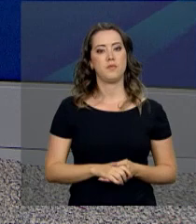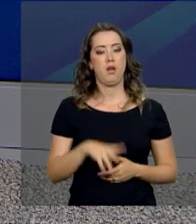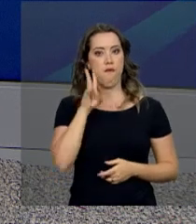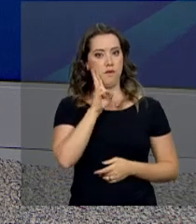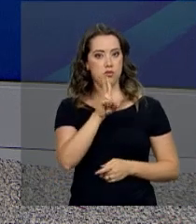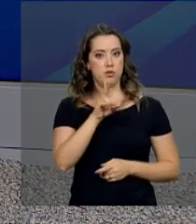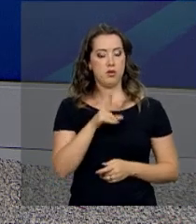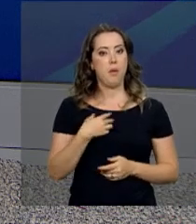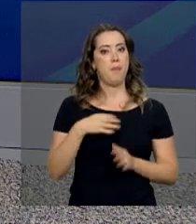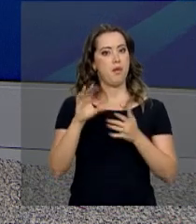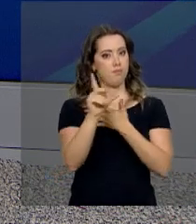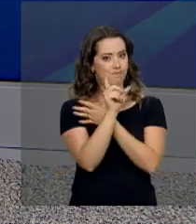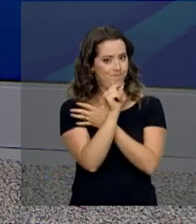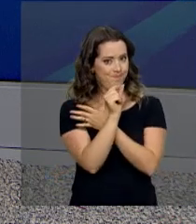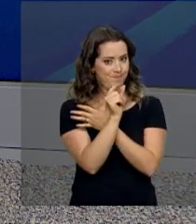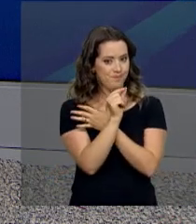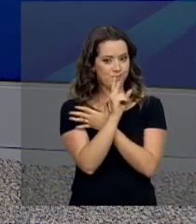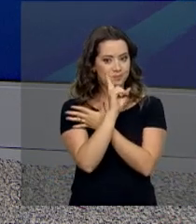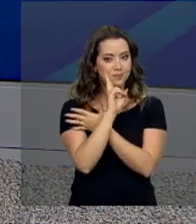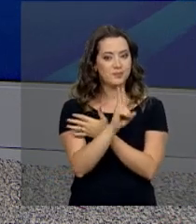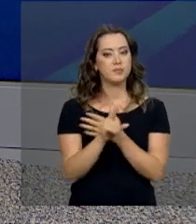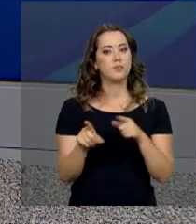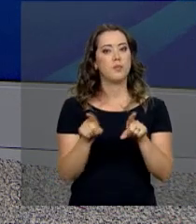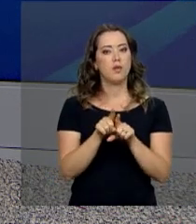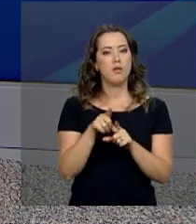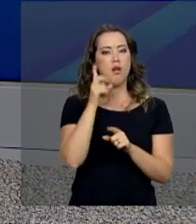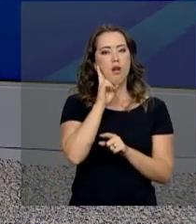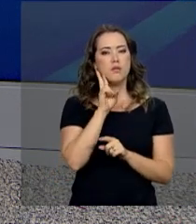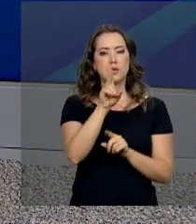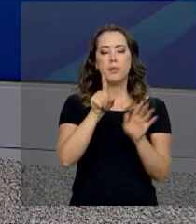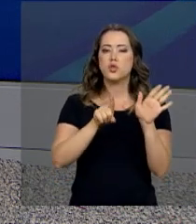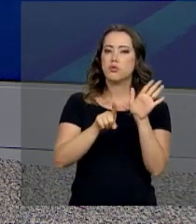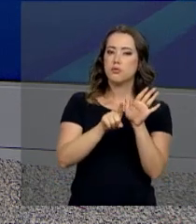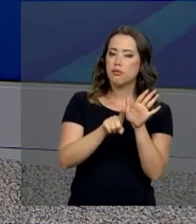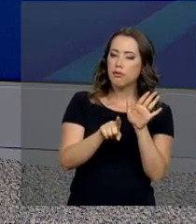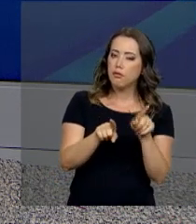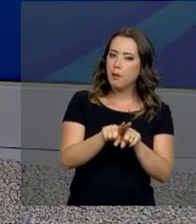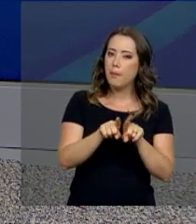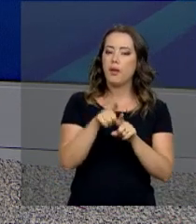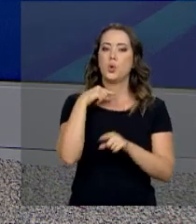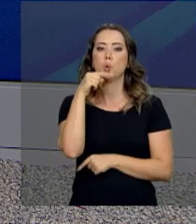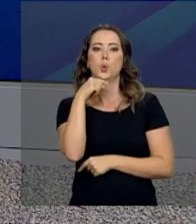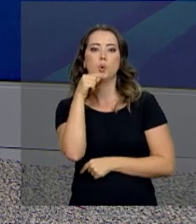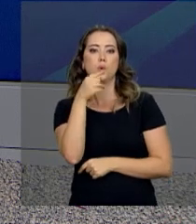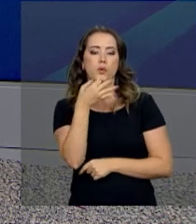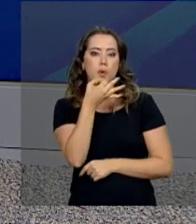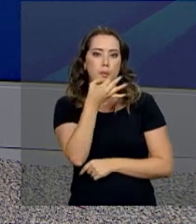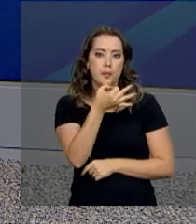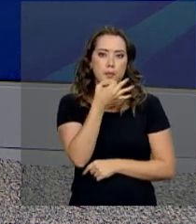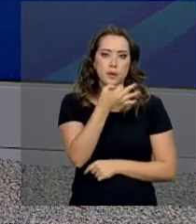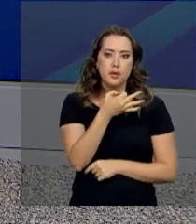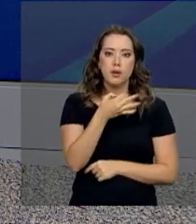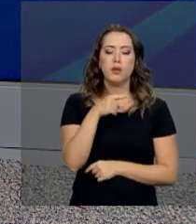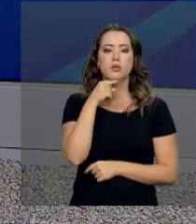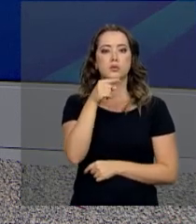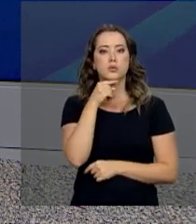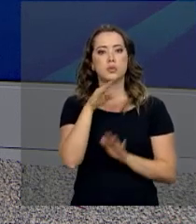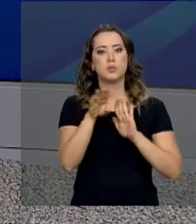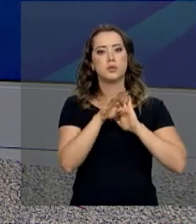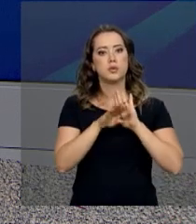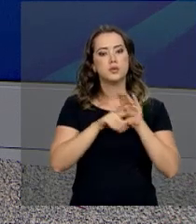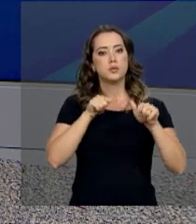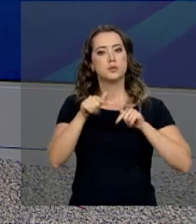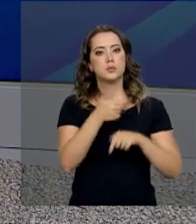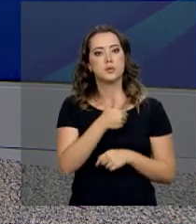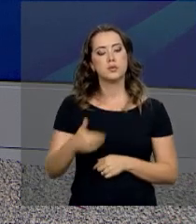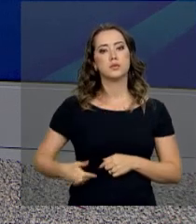Acesse também o nosso perfil no Twitter. E você pode ainda mandar suas sugestões de reportagens ou dúvidas sobre programas e ações do